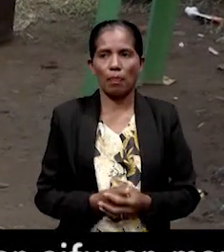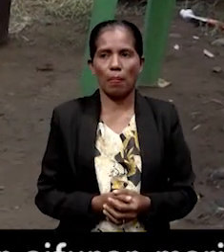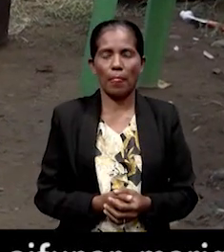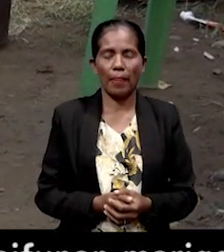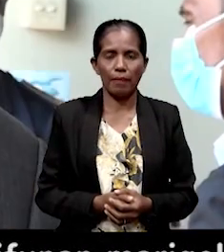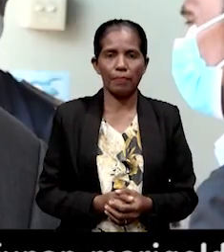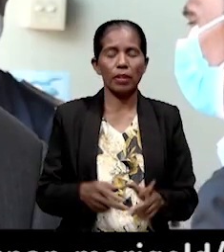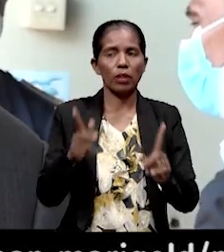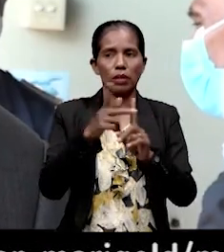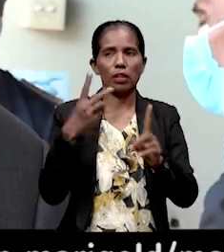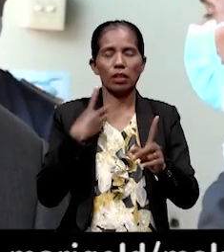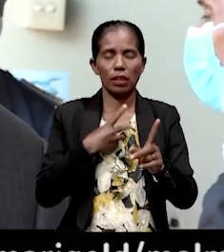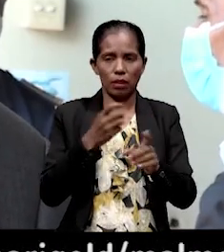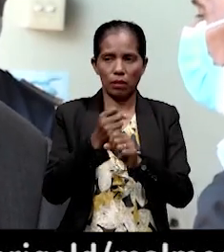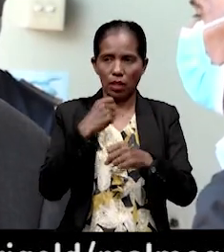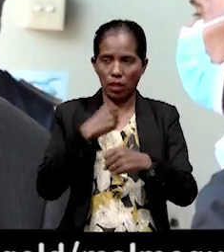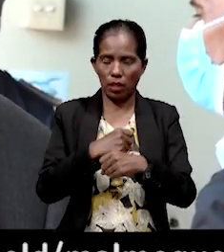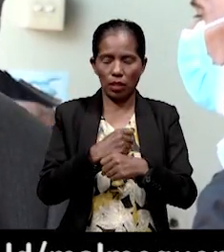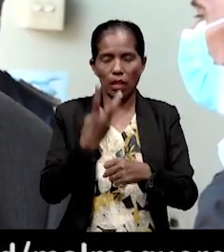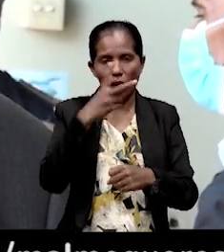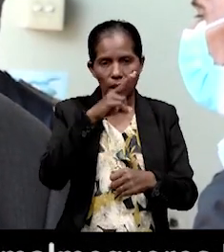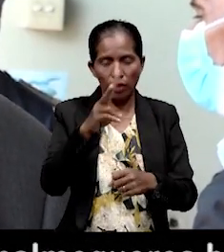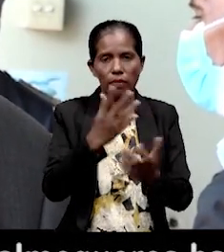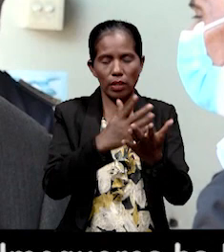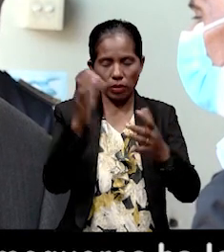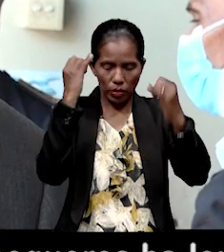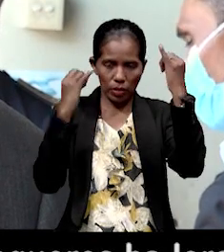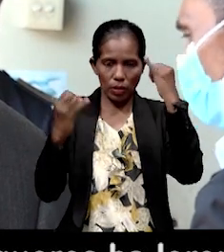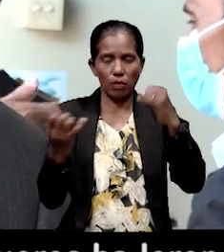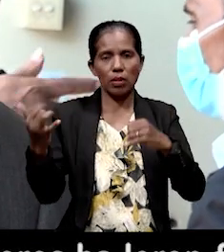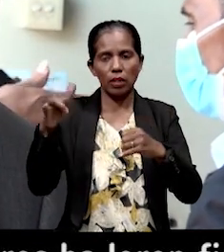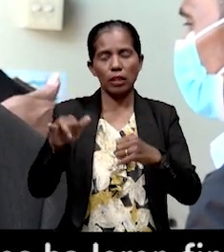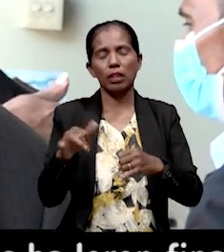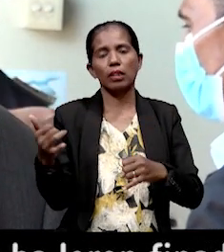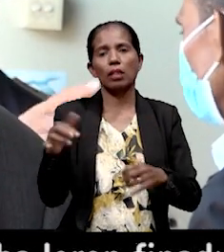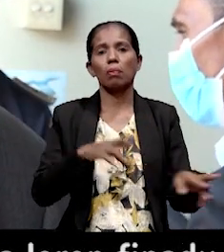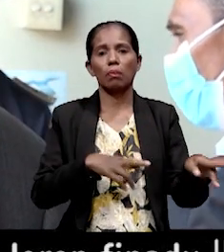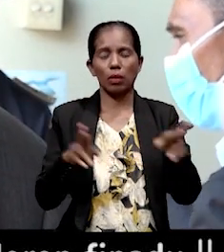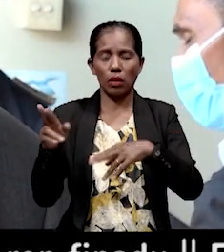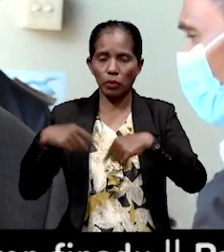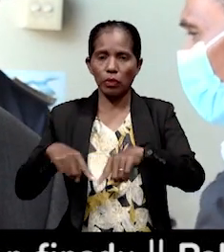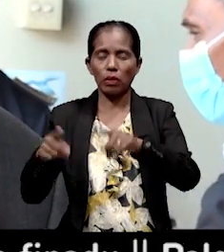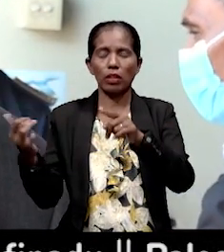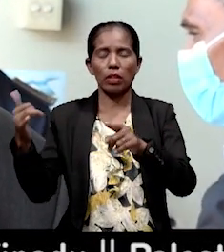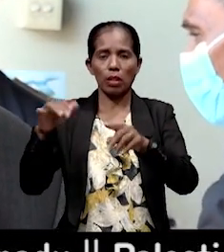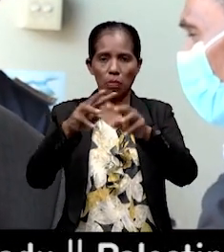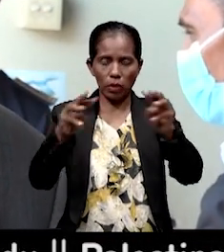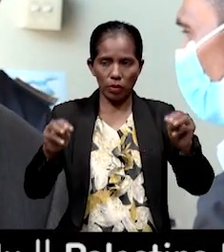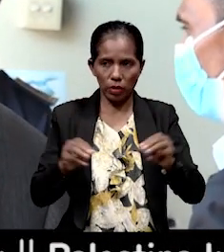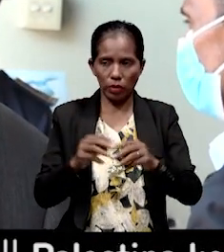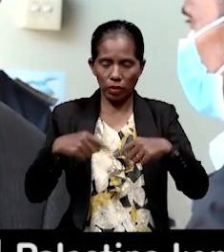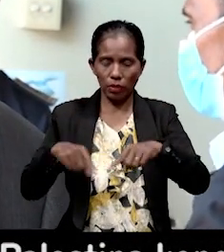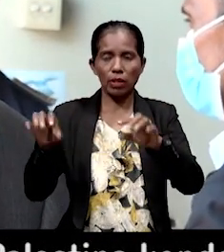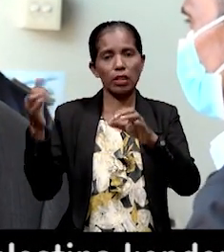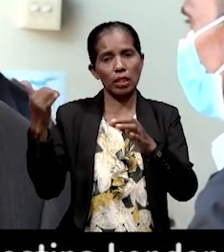Temporária. E temos halo hela aproximação masira. Basir ne mesmo que pronto a to ba fila ba ia basir ne município, ka fila basir ne